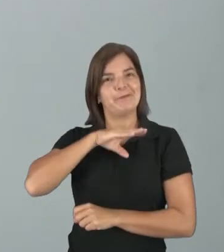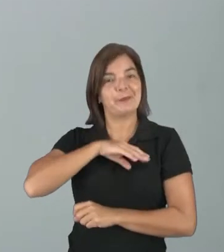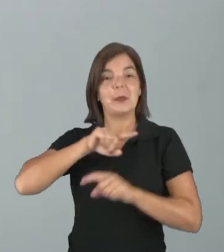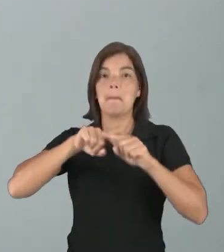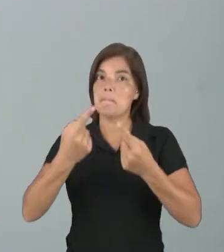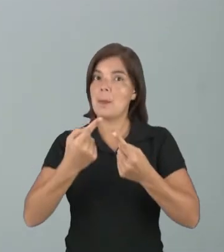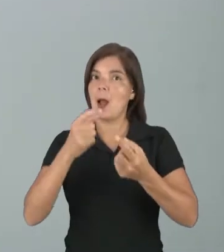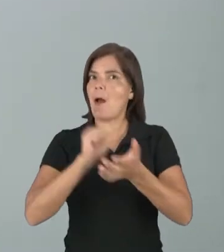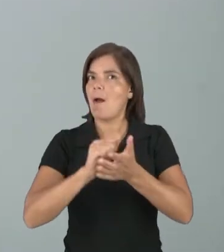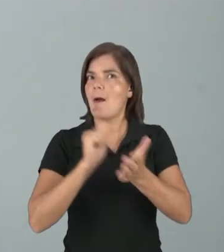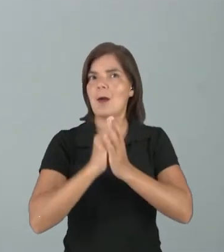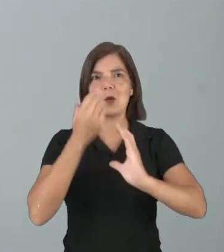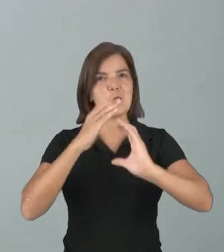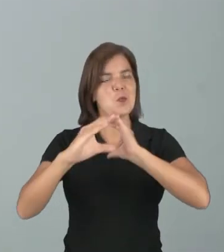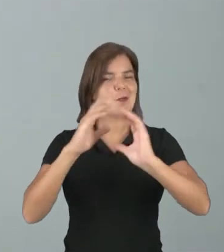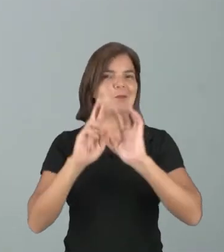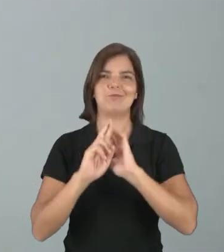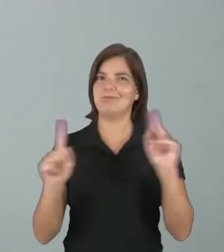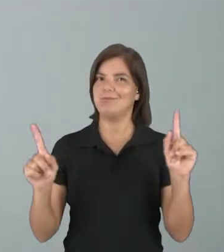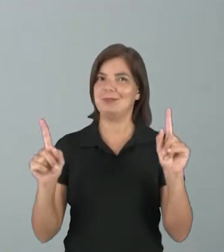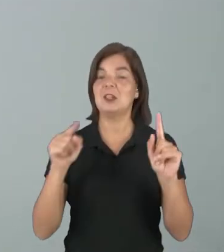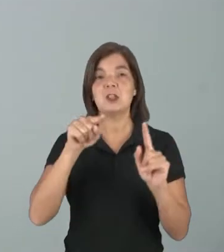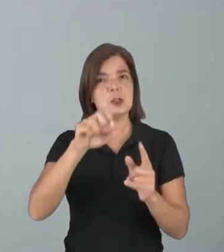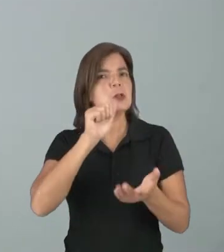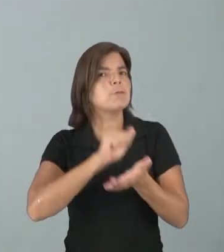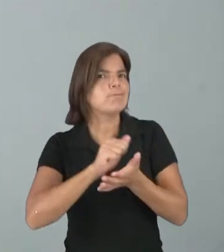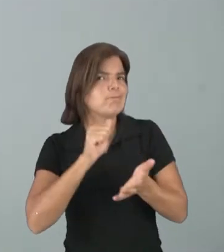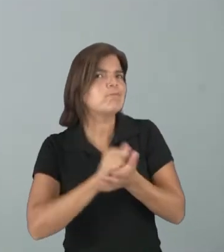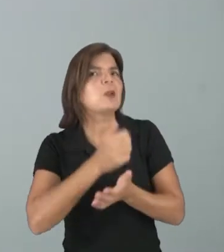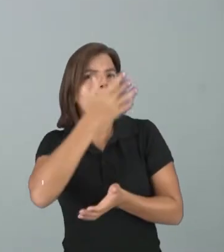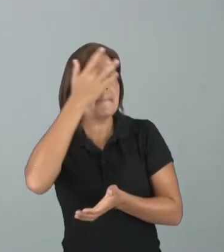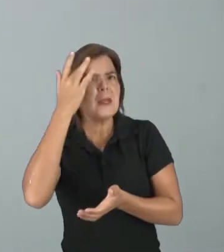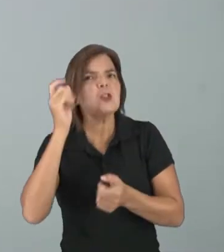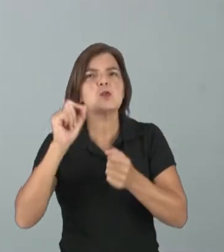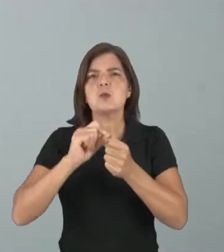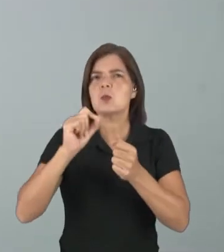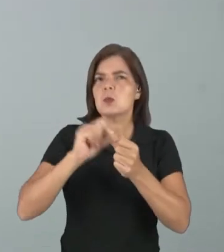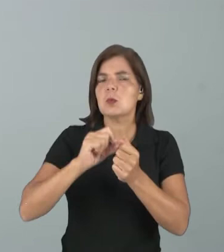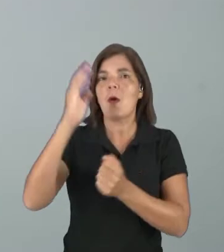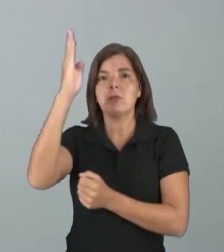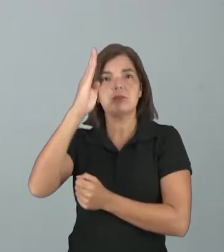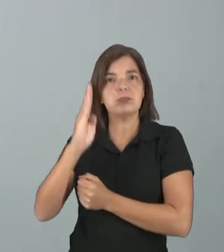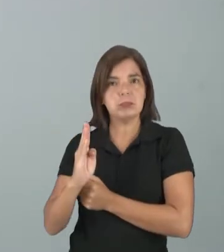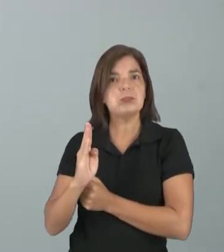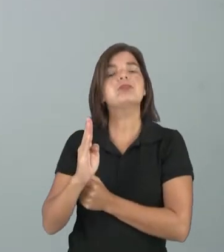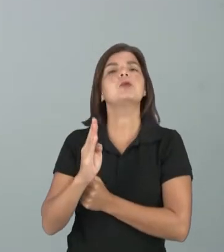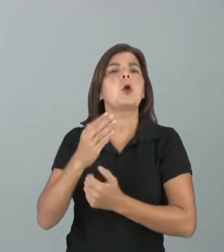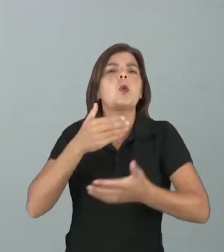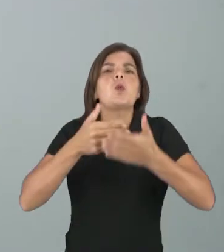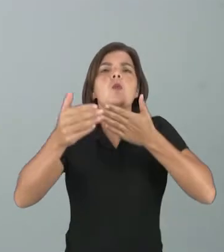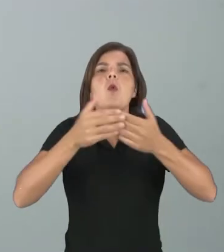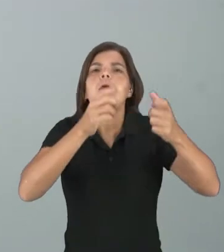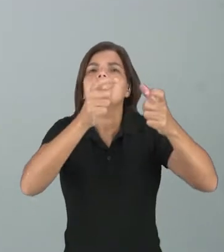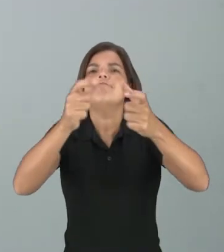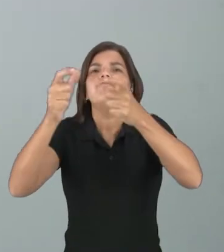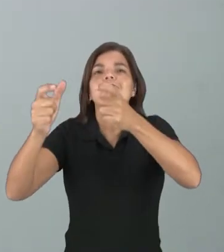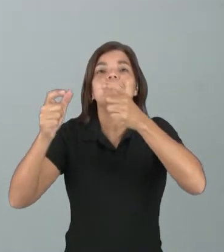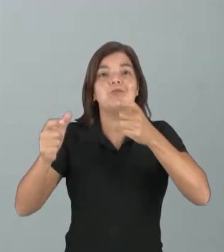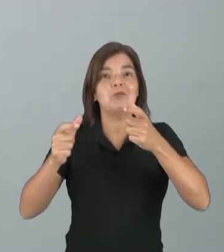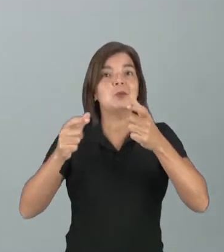notação musical não a escrita que você fizer que o músico fizer aqui no Brasil em qualquer